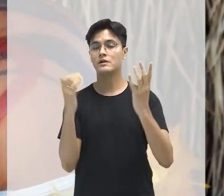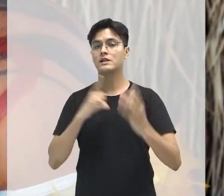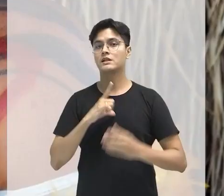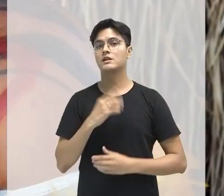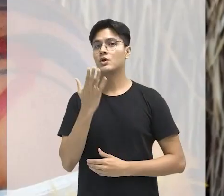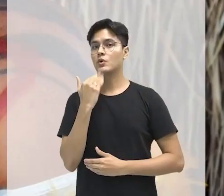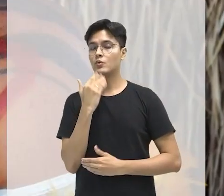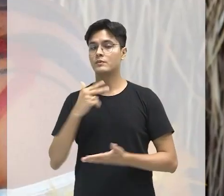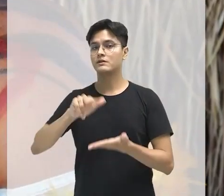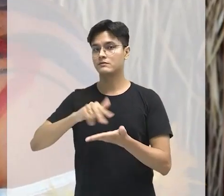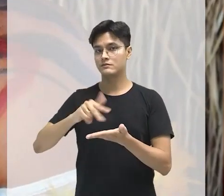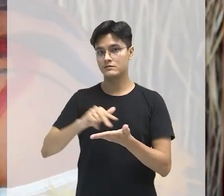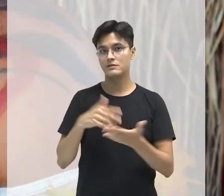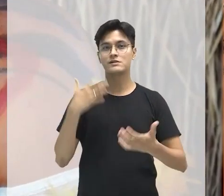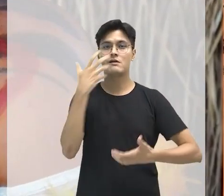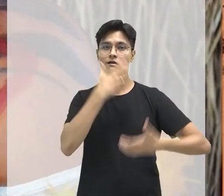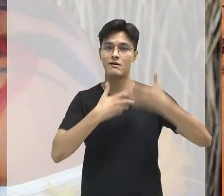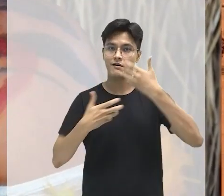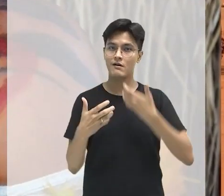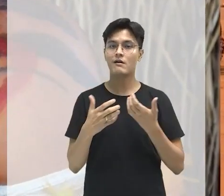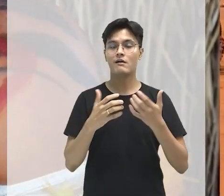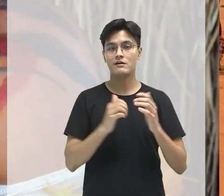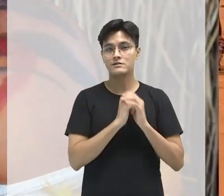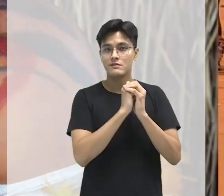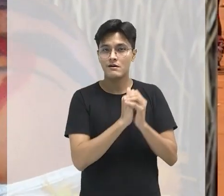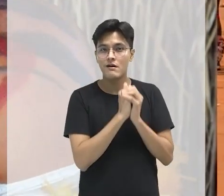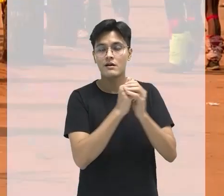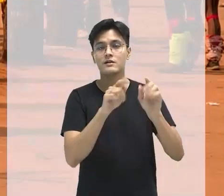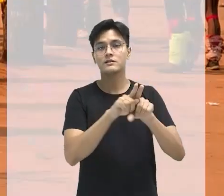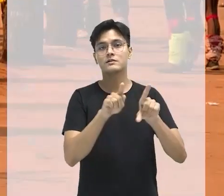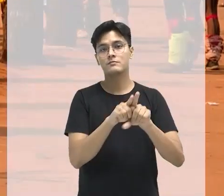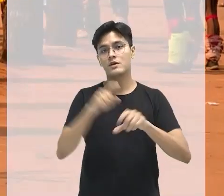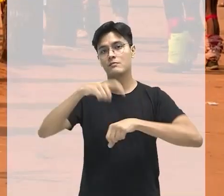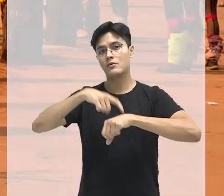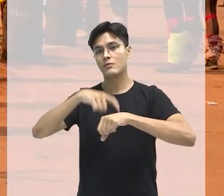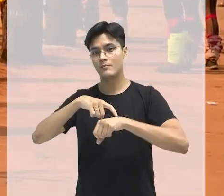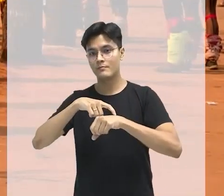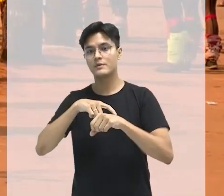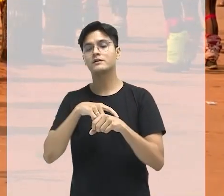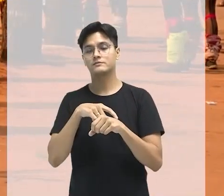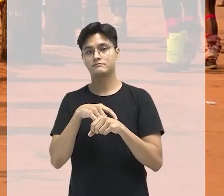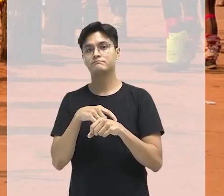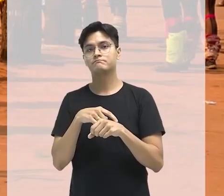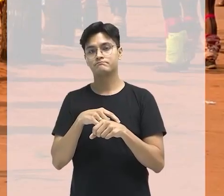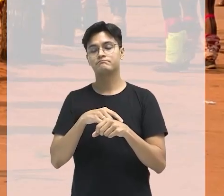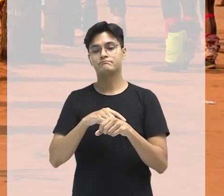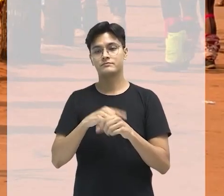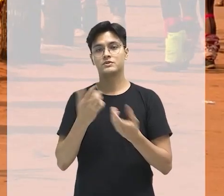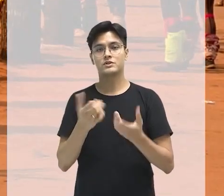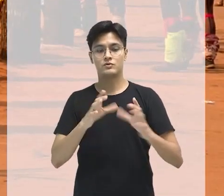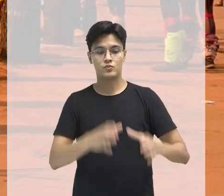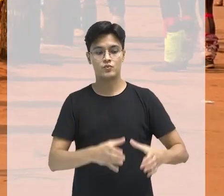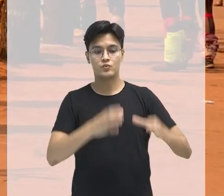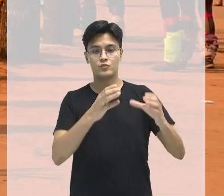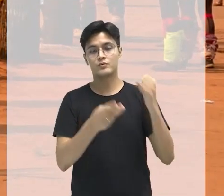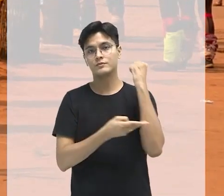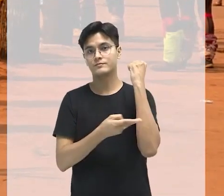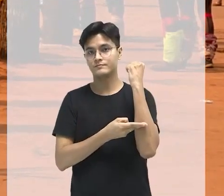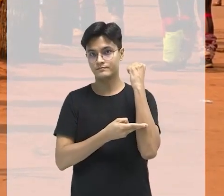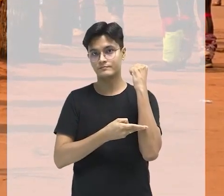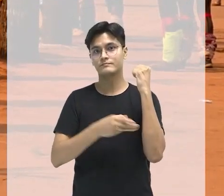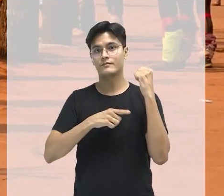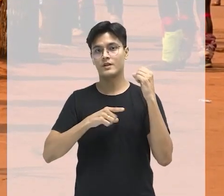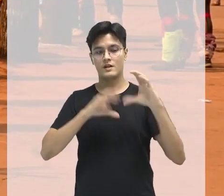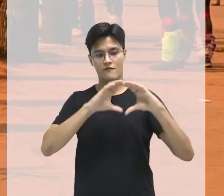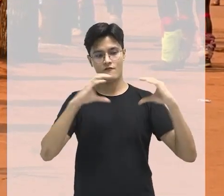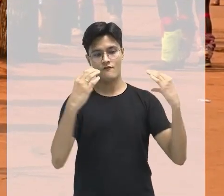danças, cânticos, rezas e o momento das lamentações, quando são erguidos troncos de madeira pintados e enfeitados com